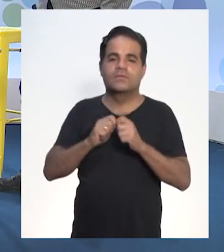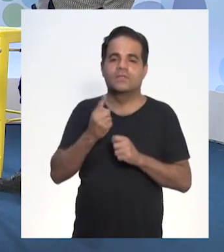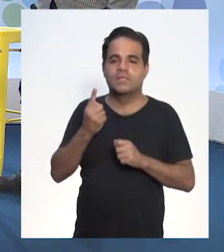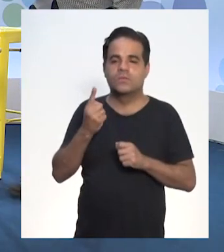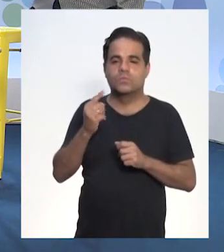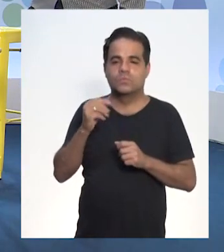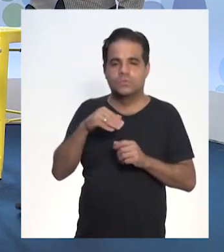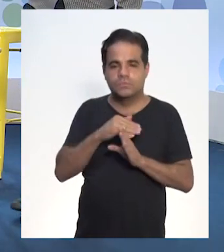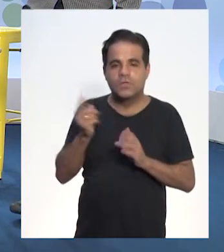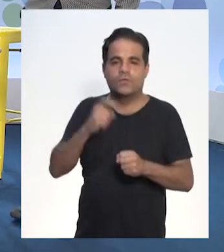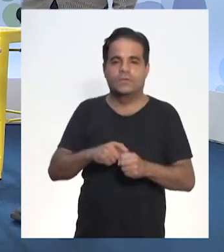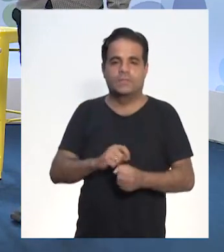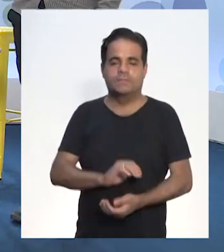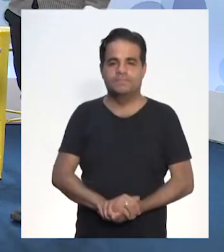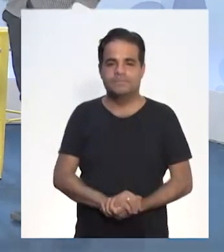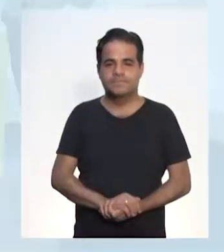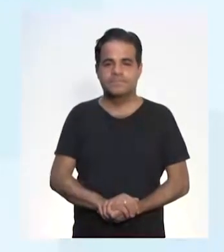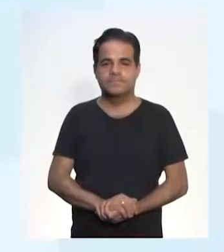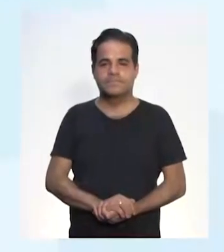alegrar a galera.